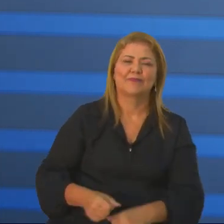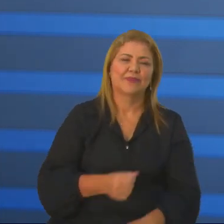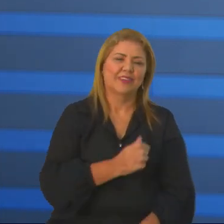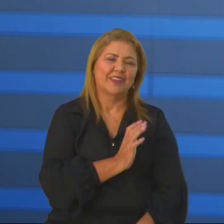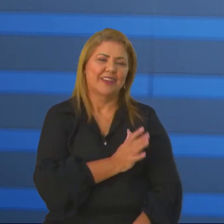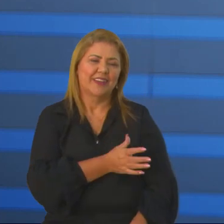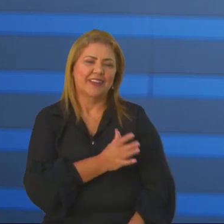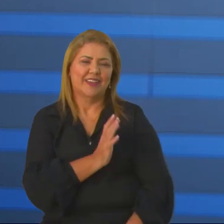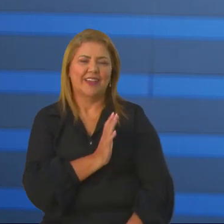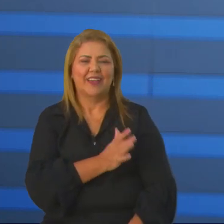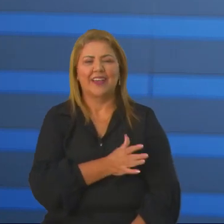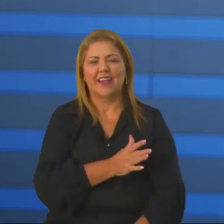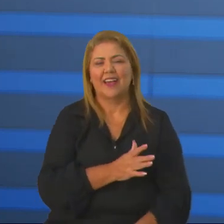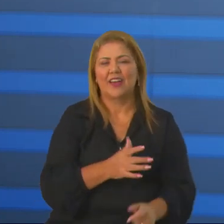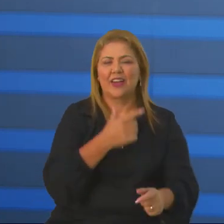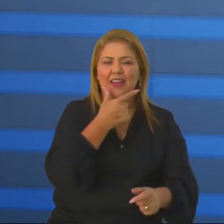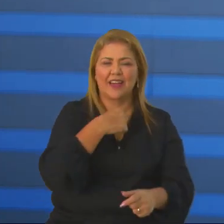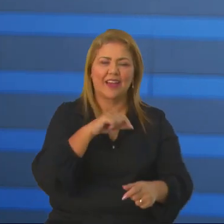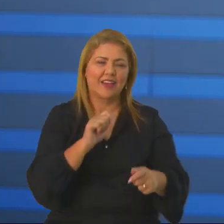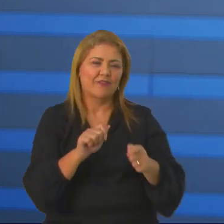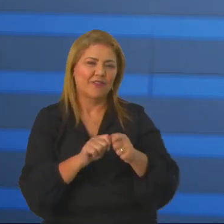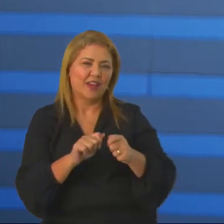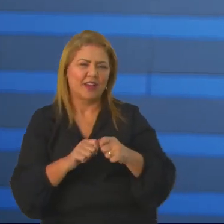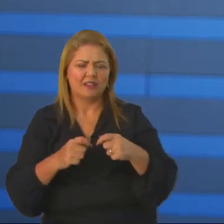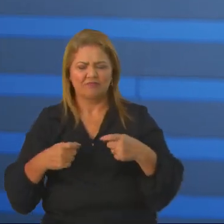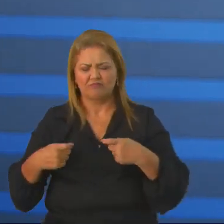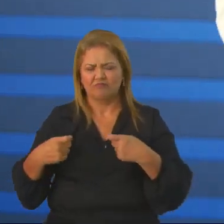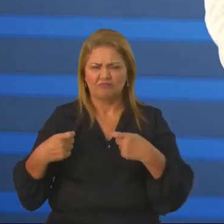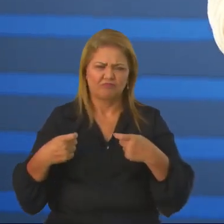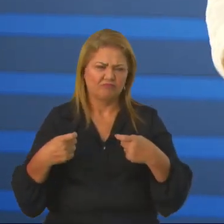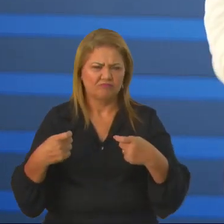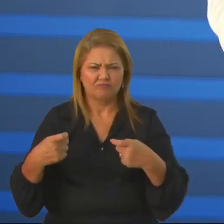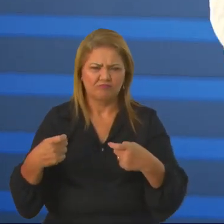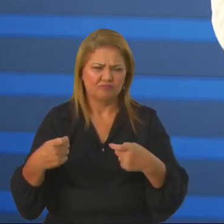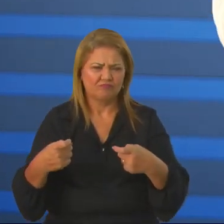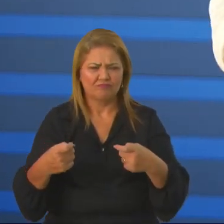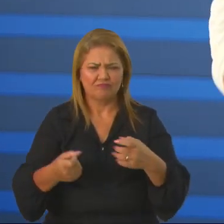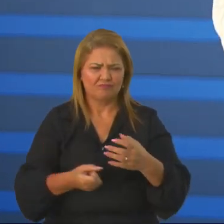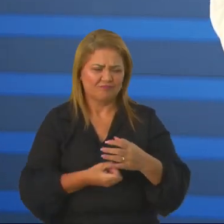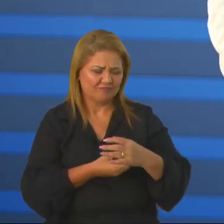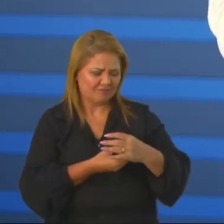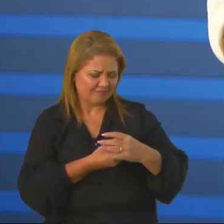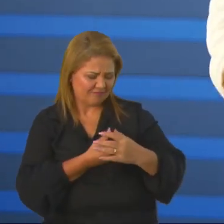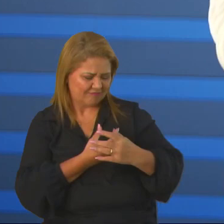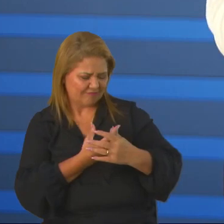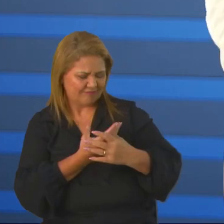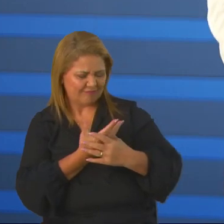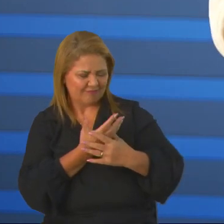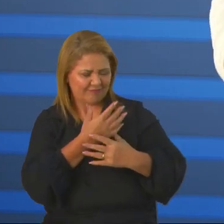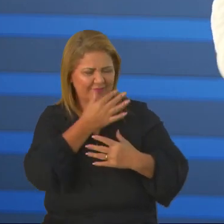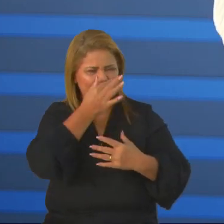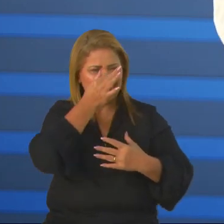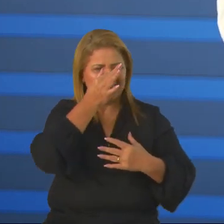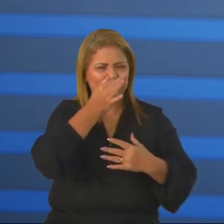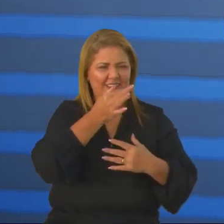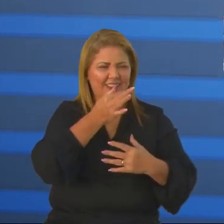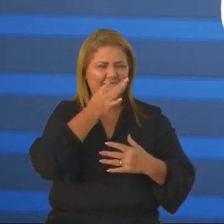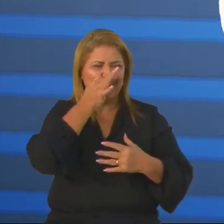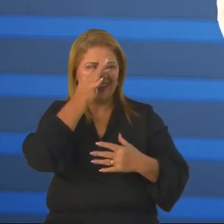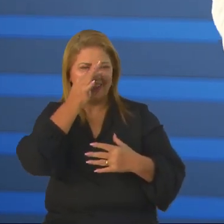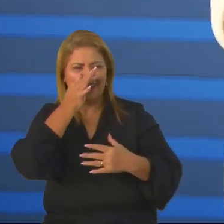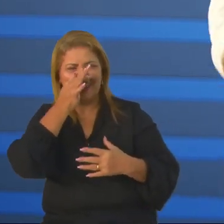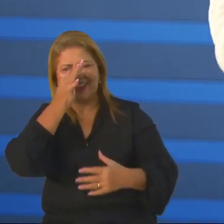coração de quem faz a guerra nascerá uma flor amarela,